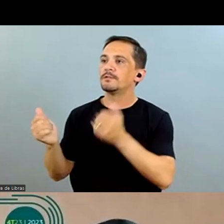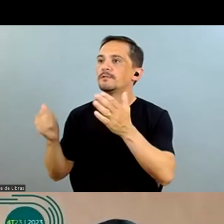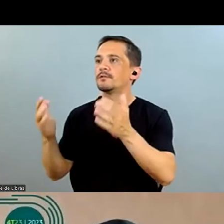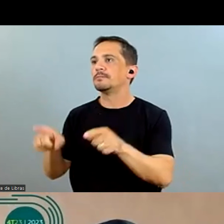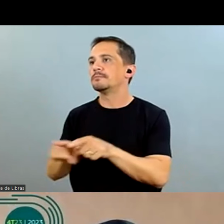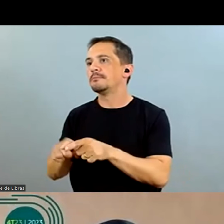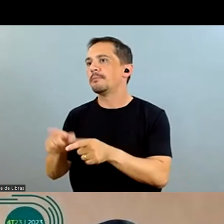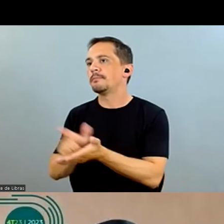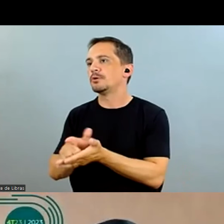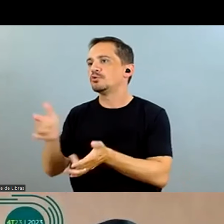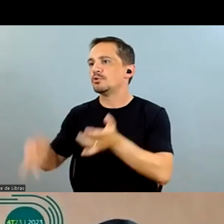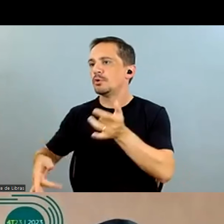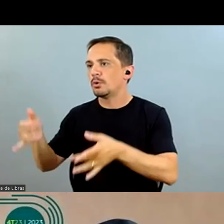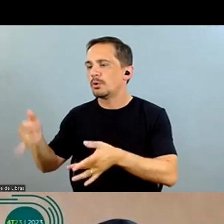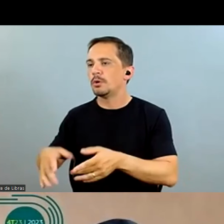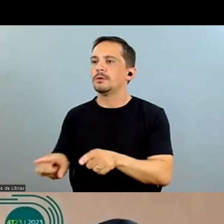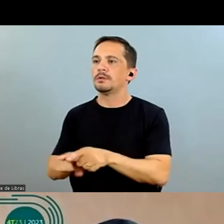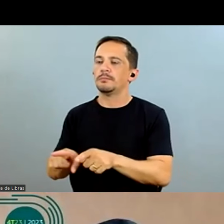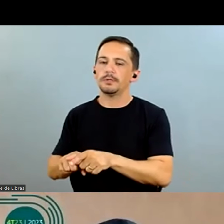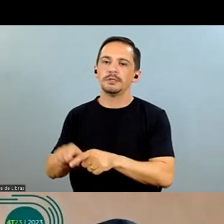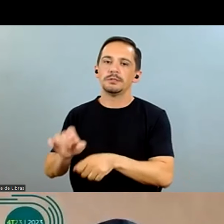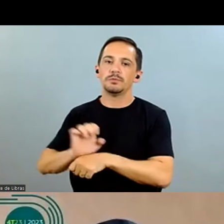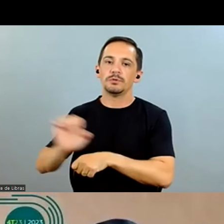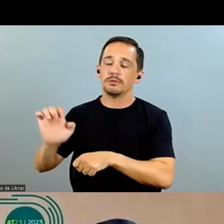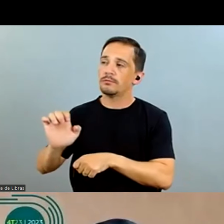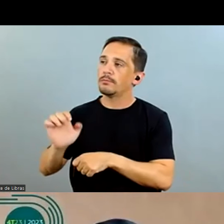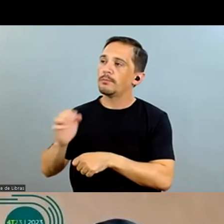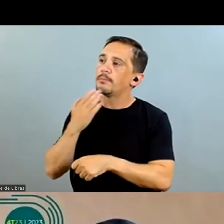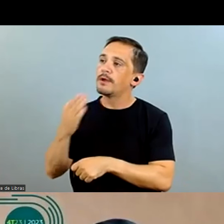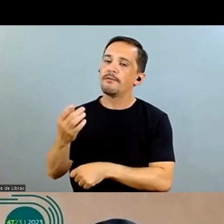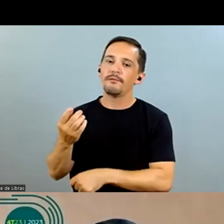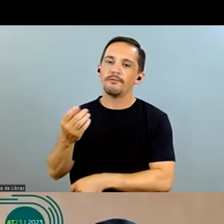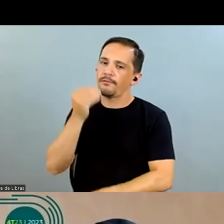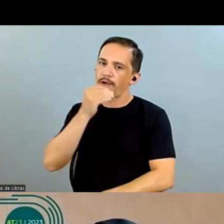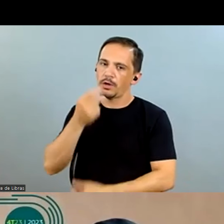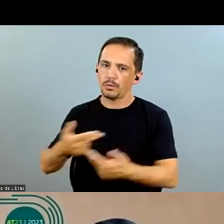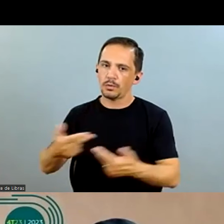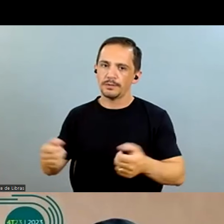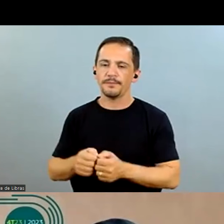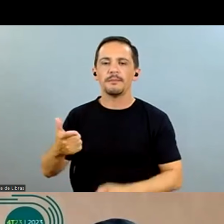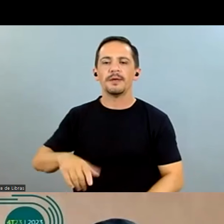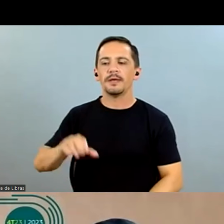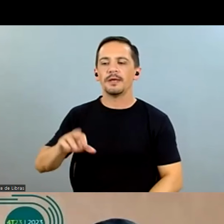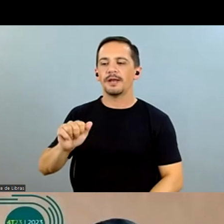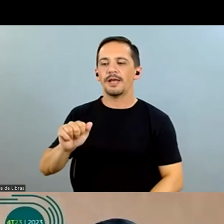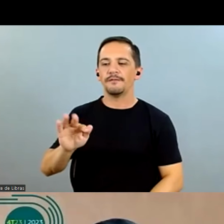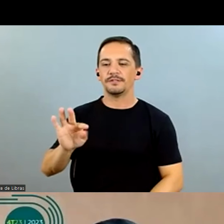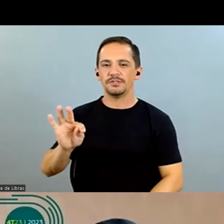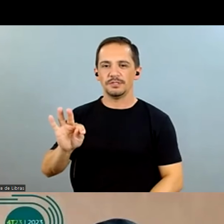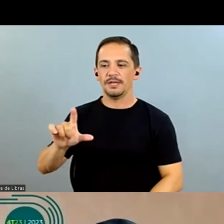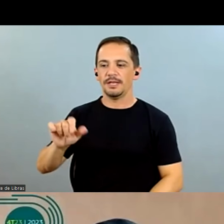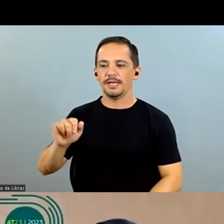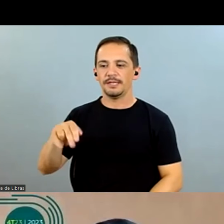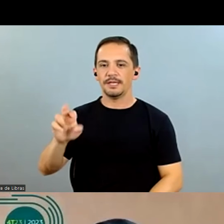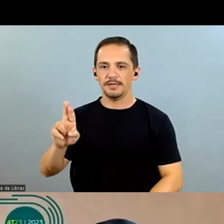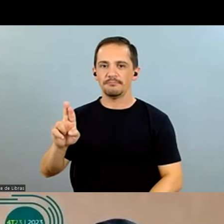exportação ainda numa dinâmica mais fraca a boa notícia é que o mercado de de craft liner Mundial T teve uma reação a exportação